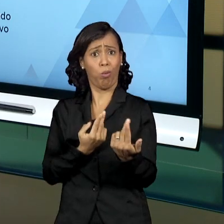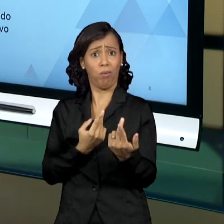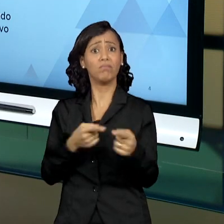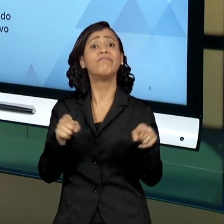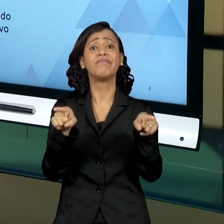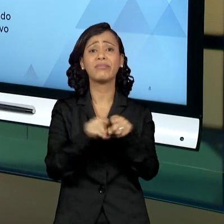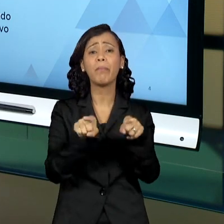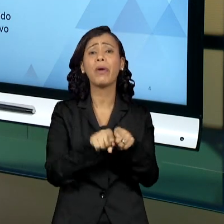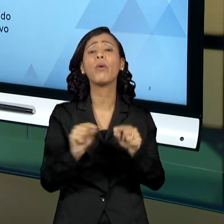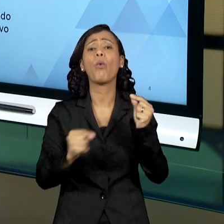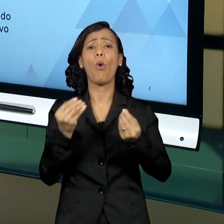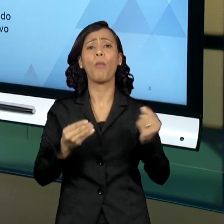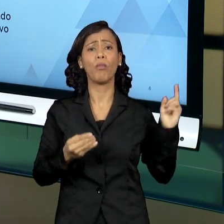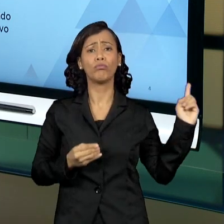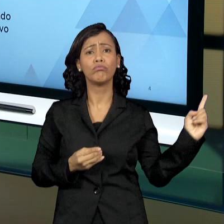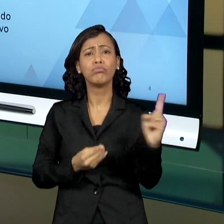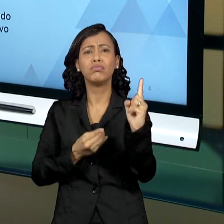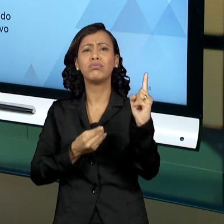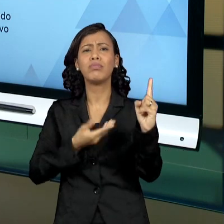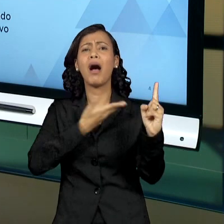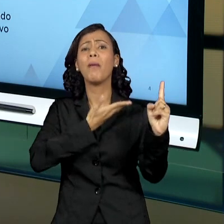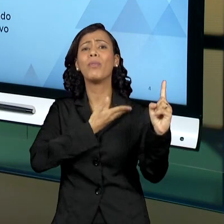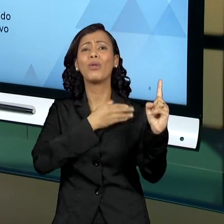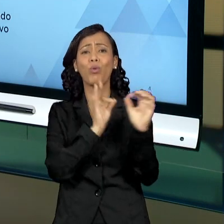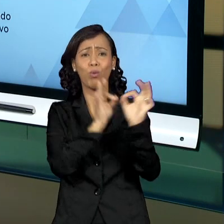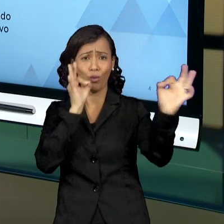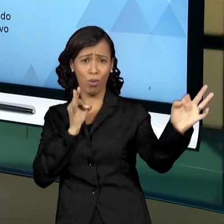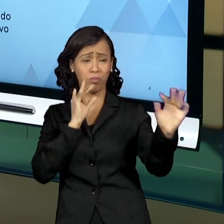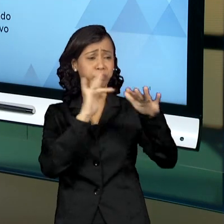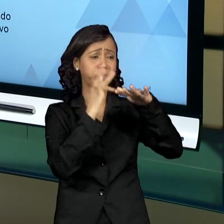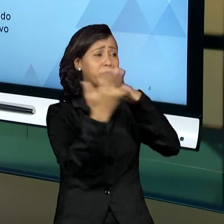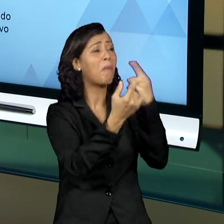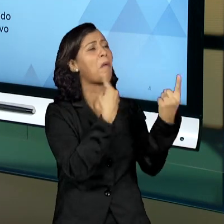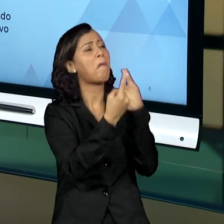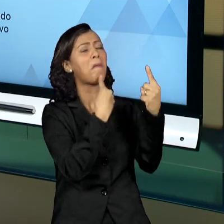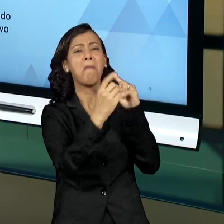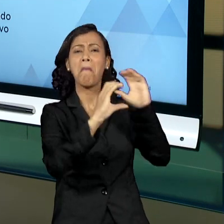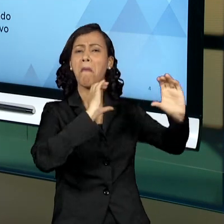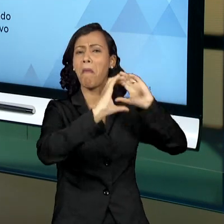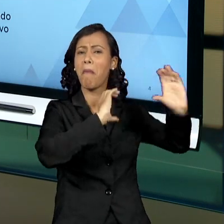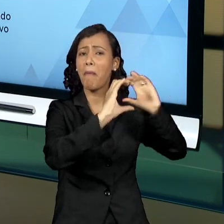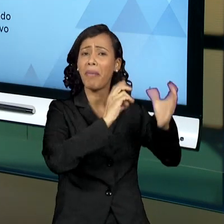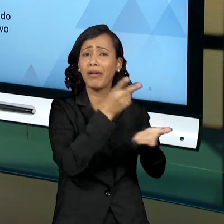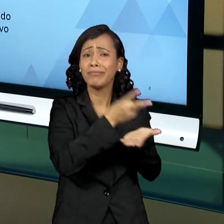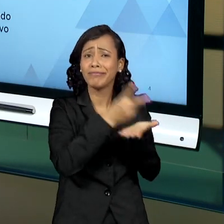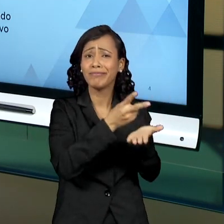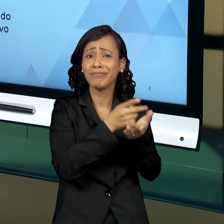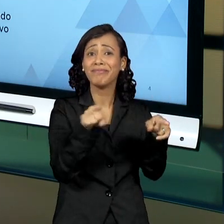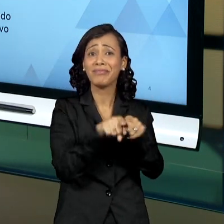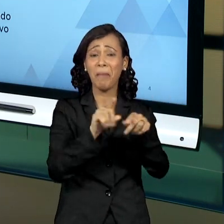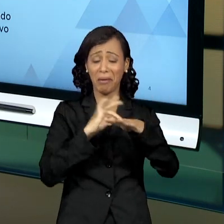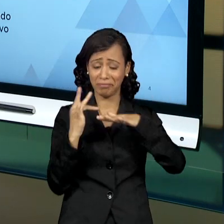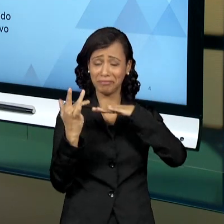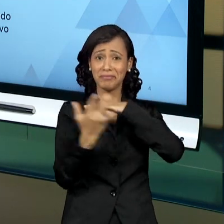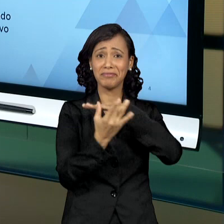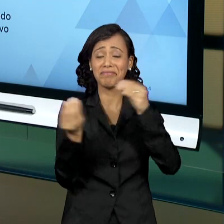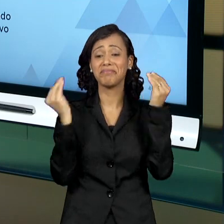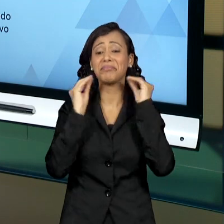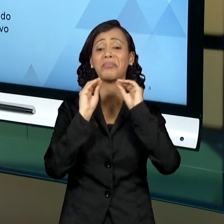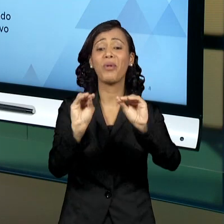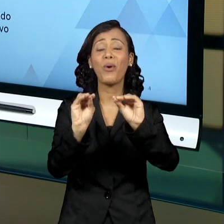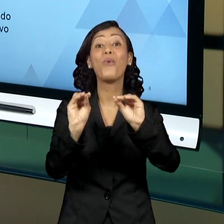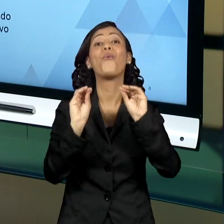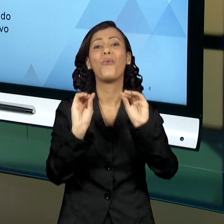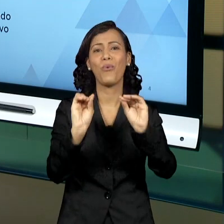com o colega na rede social, no WhatsApp, no Facebook, colocam que estão estudando ou que estão fazendo no